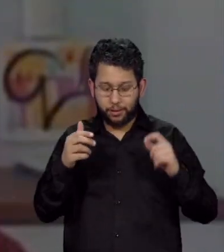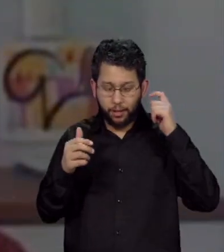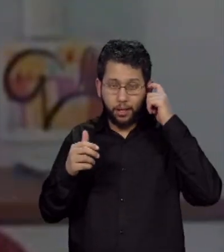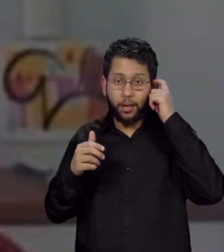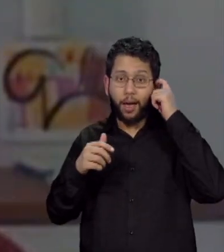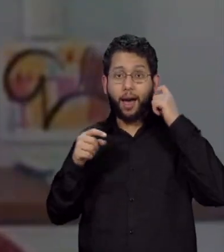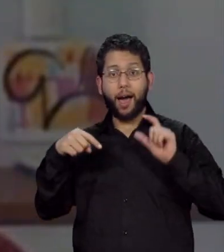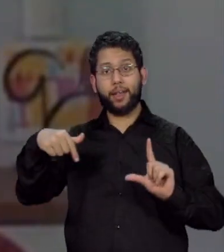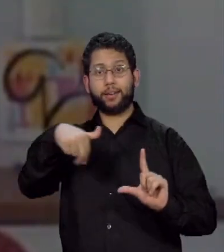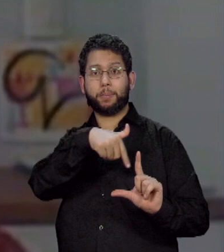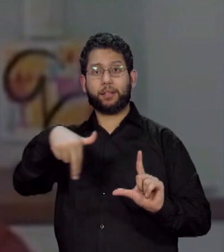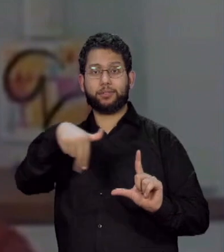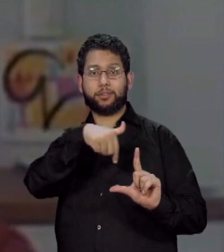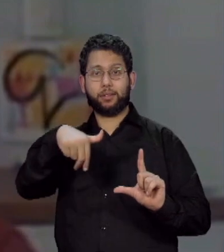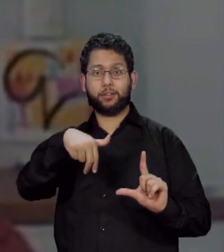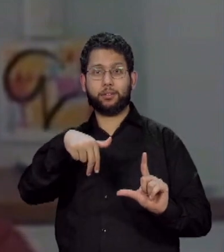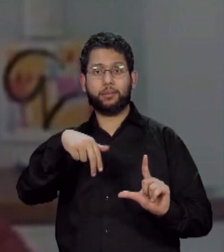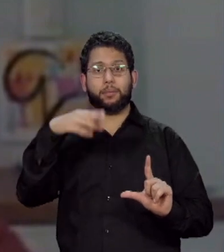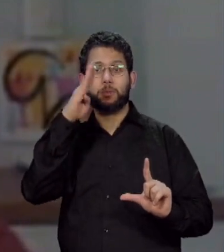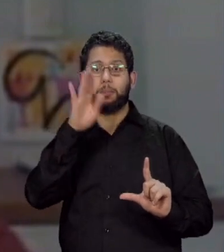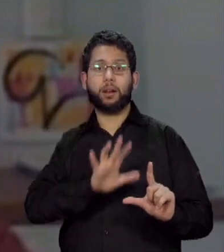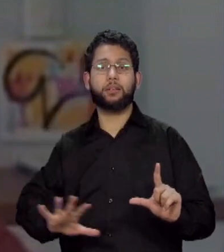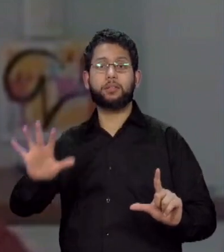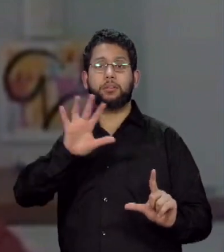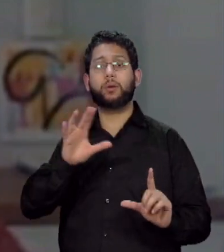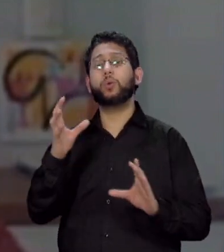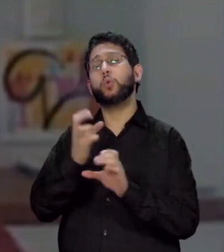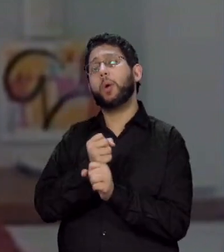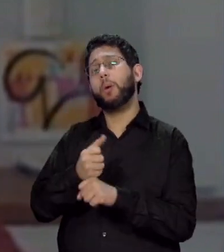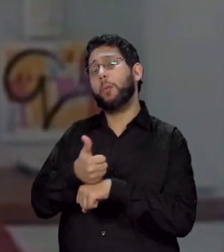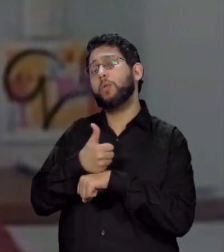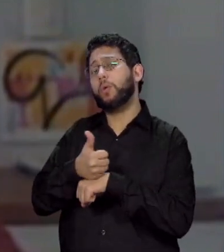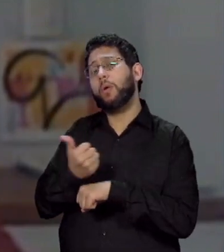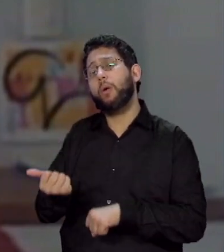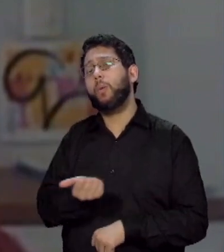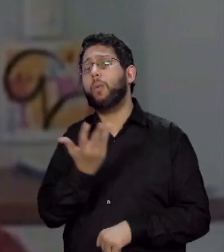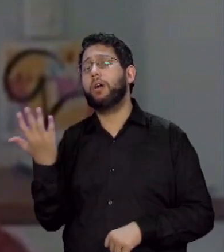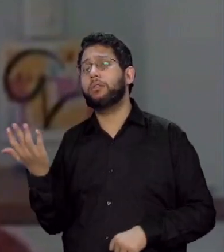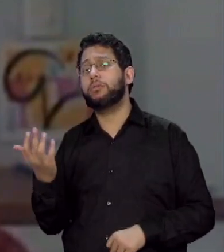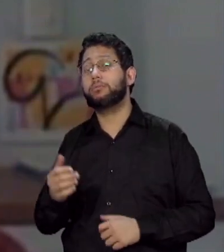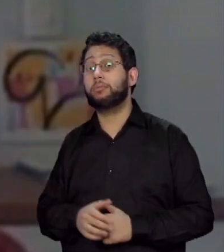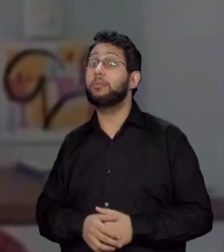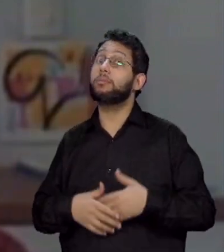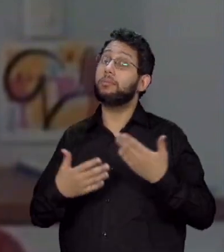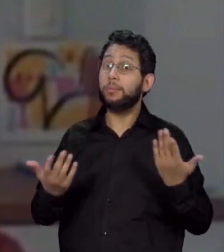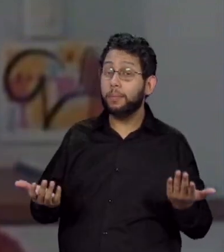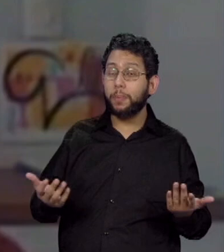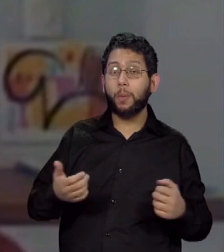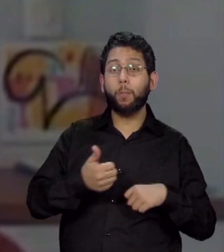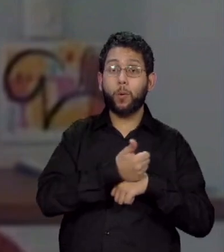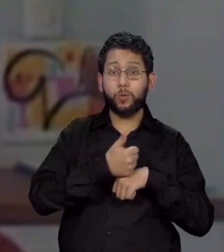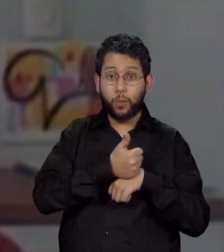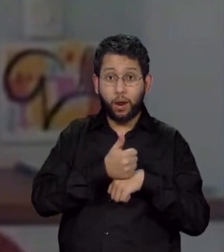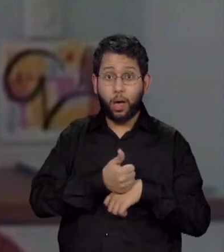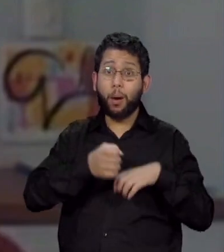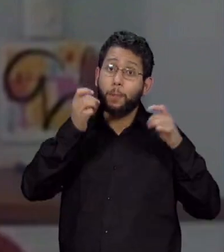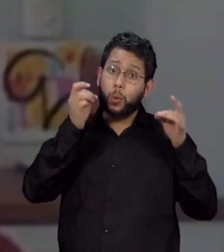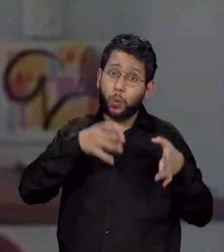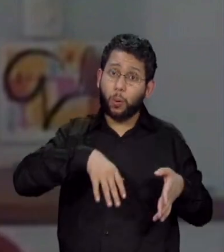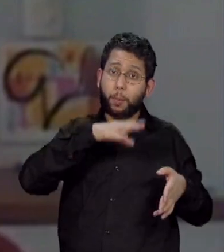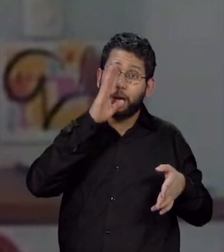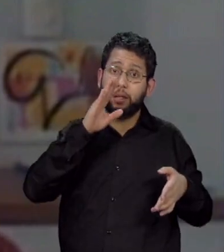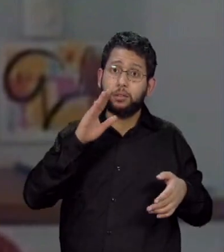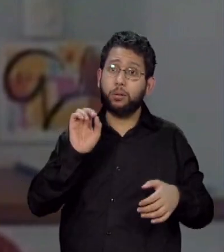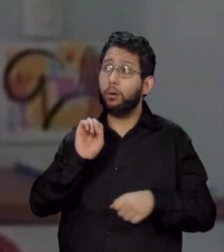do universo da animação. Quantos são os profissionais que estão no Brasil? E quantos são os profissionais que deixaram o Brasil